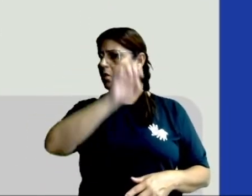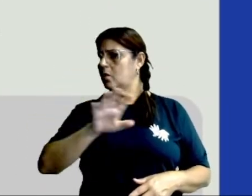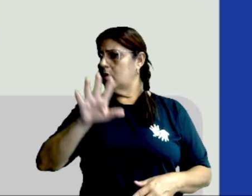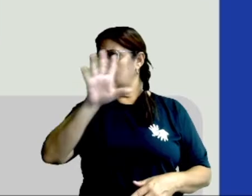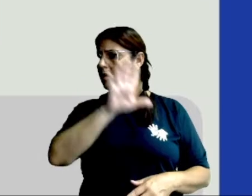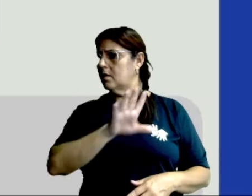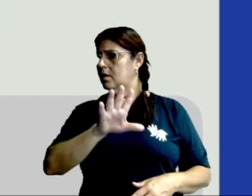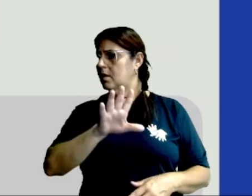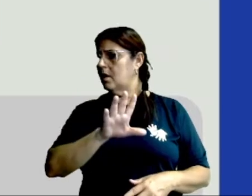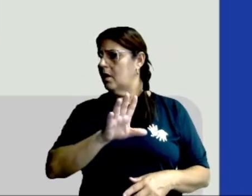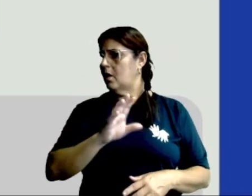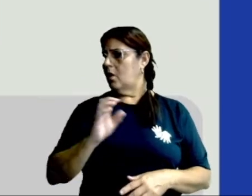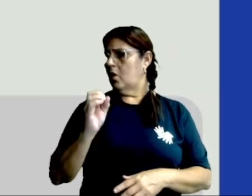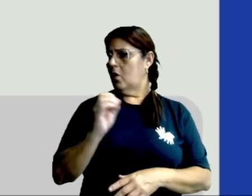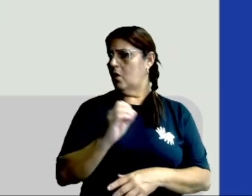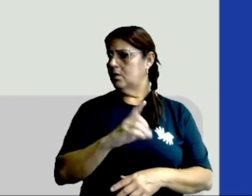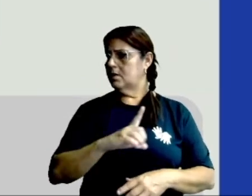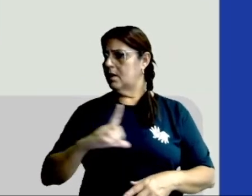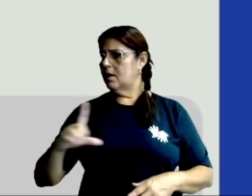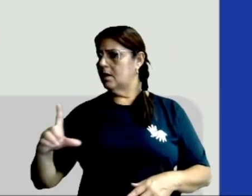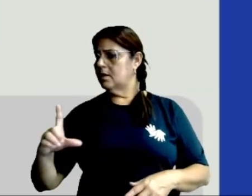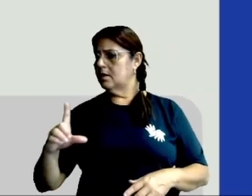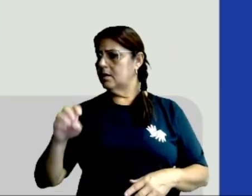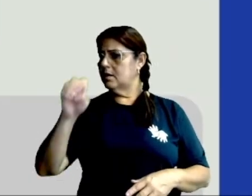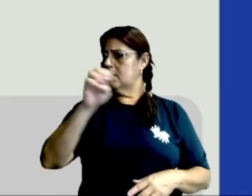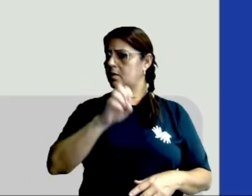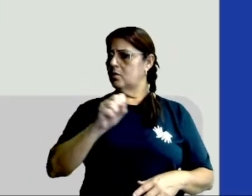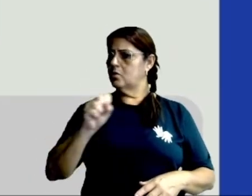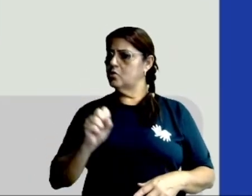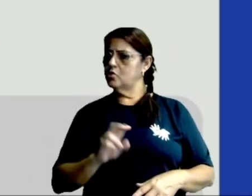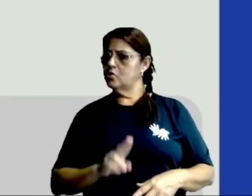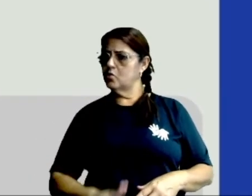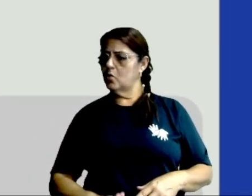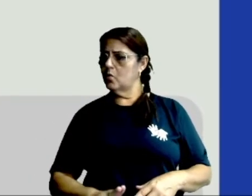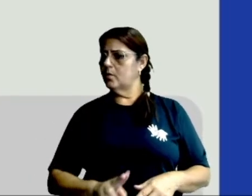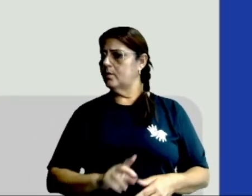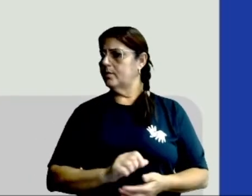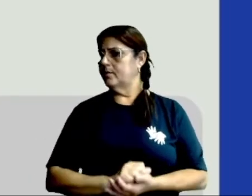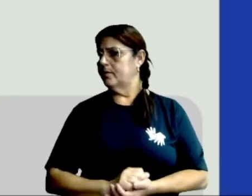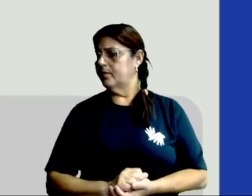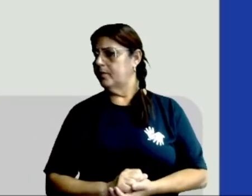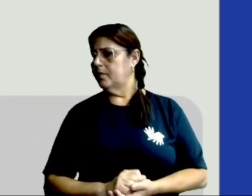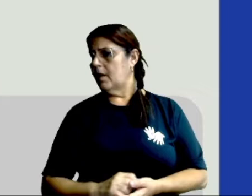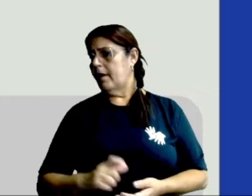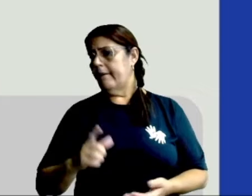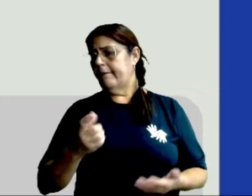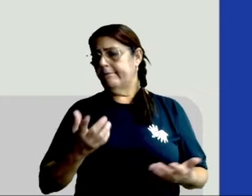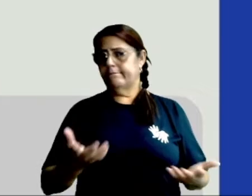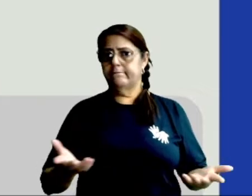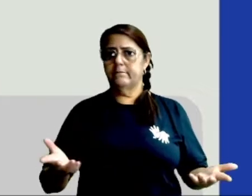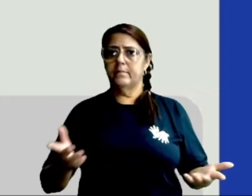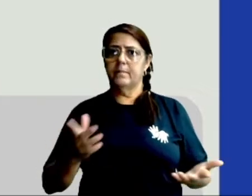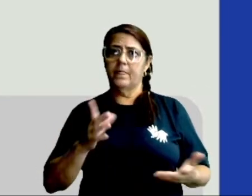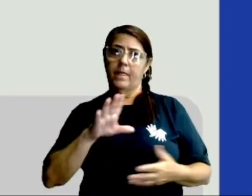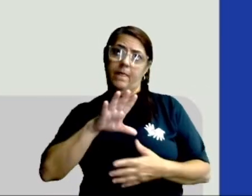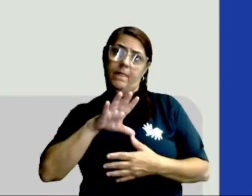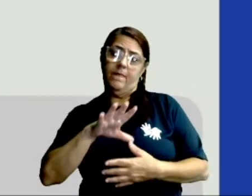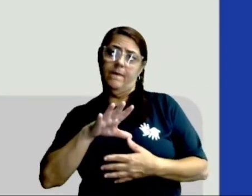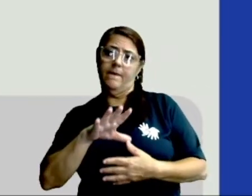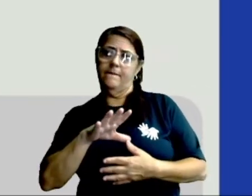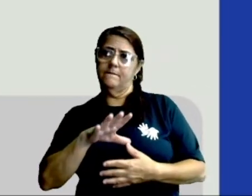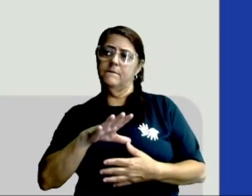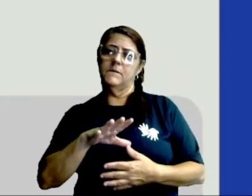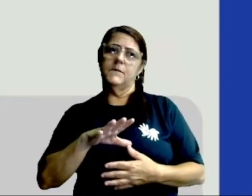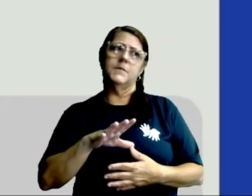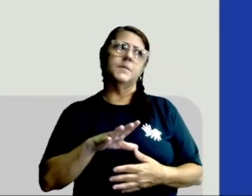oceânica e continental e a Europa do Sul. Bem, a gente vai ver